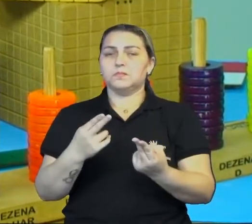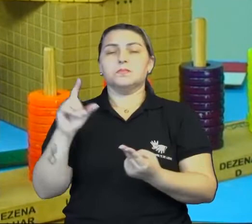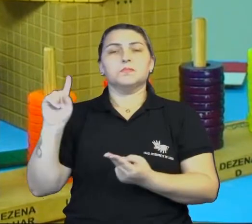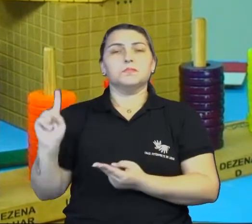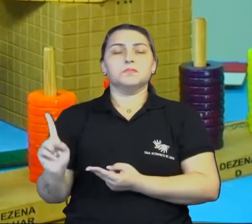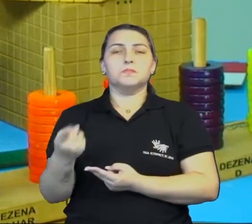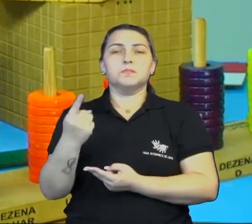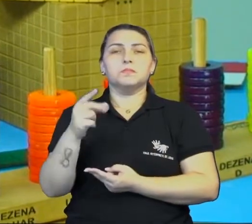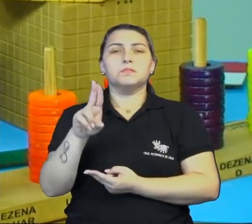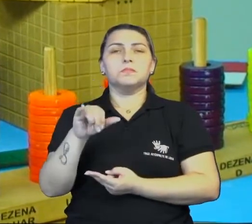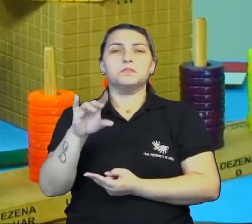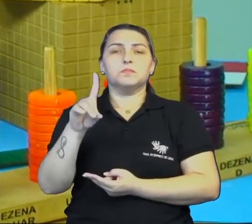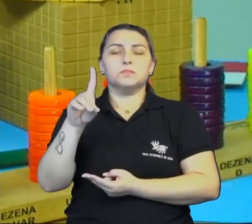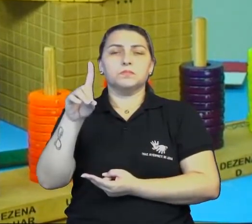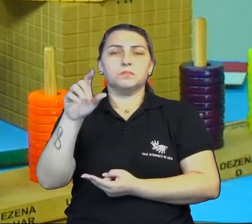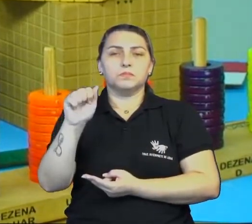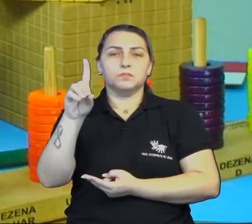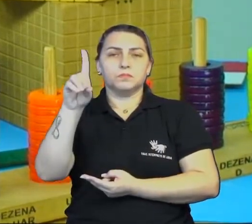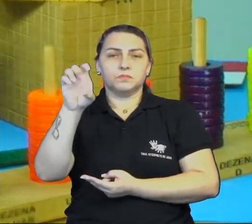1000 unidades.